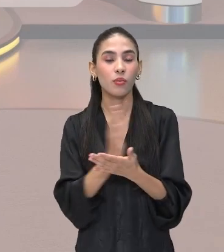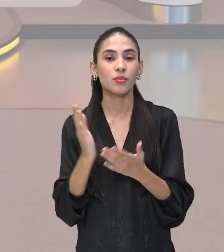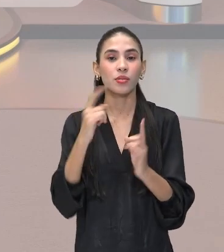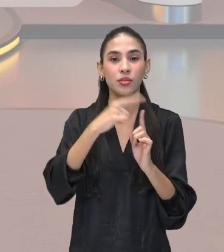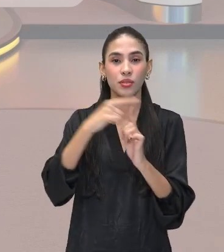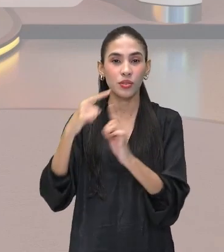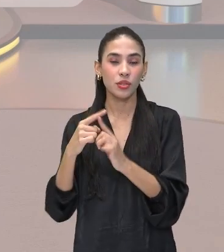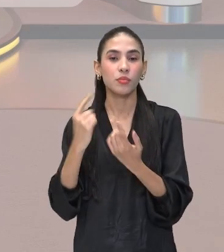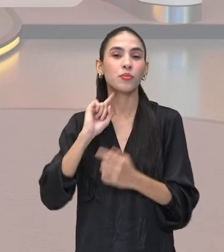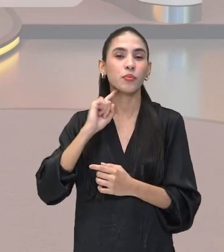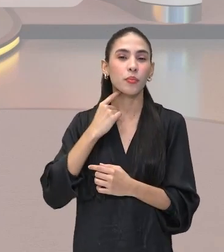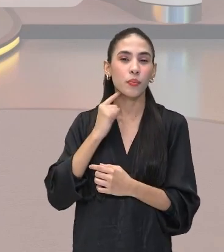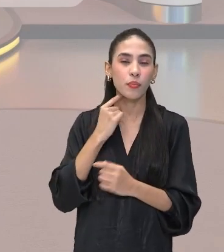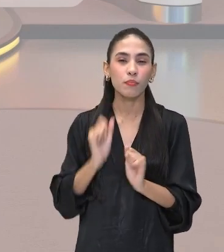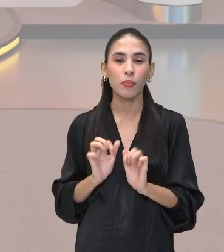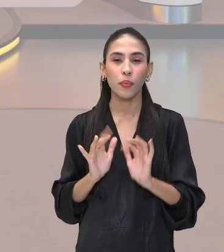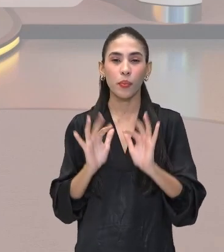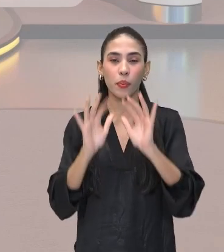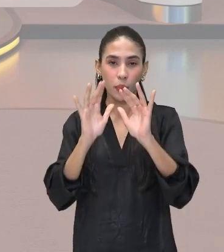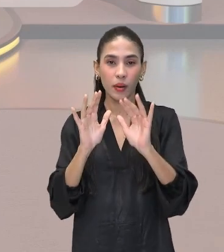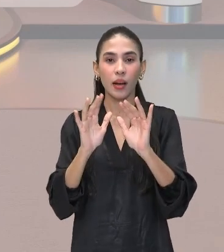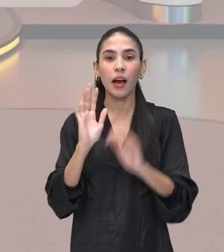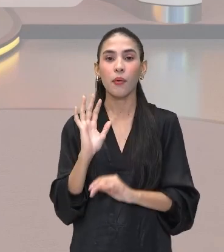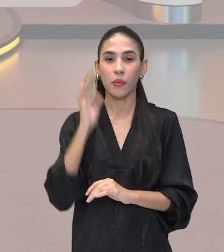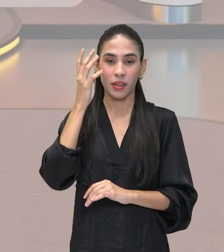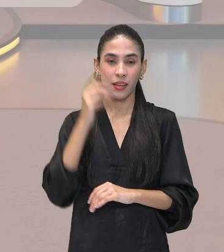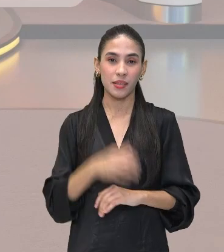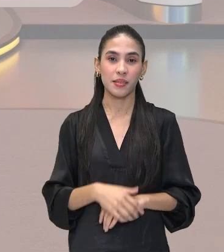formas de poluição que ocorrem